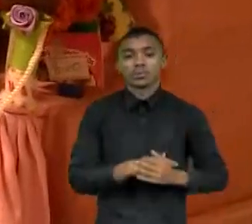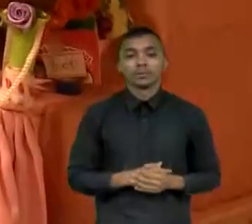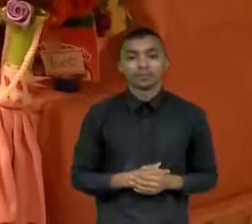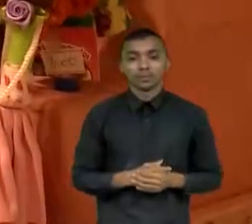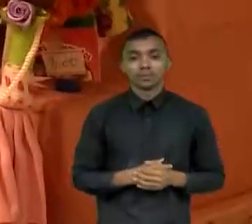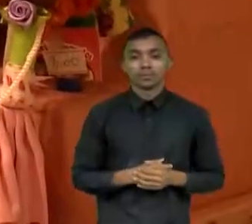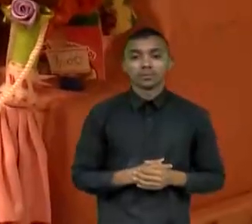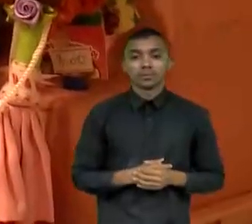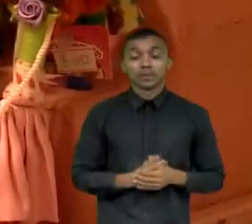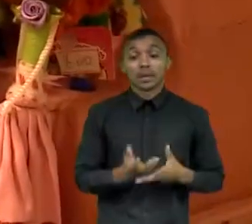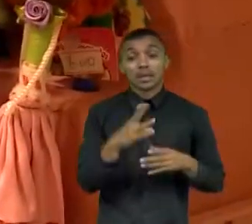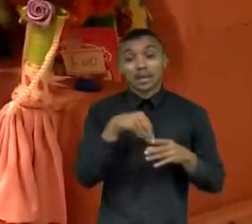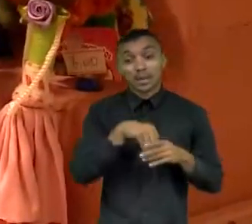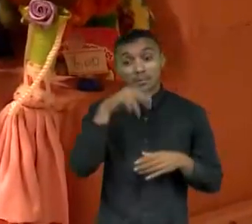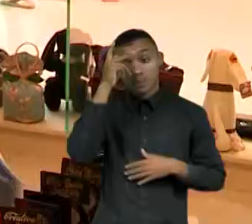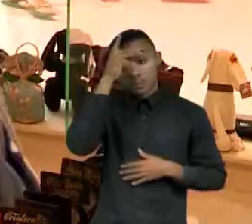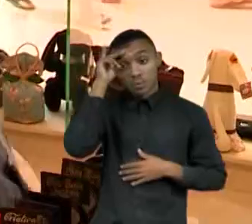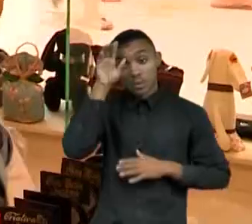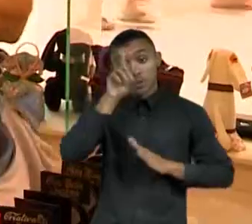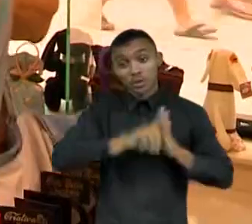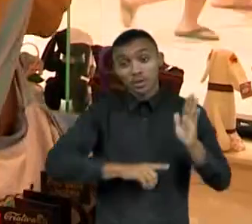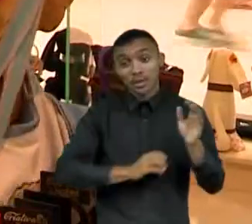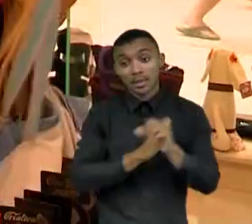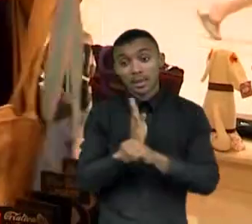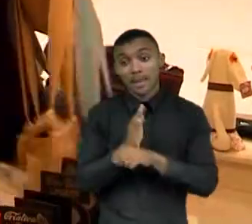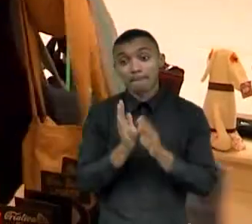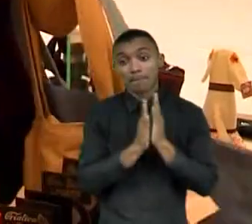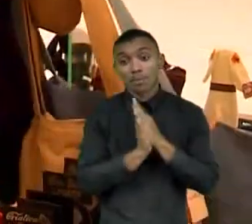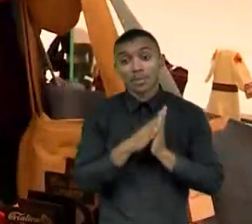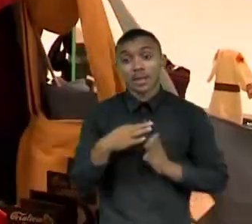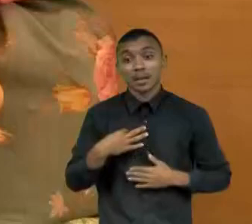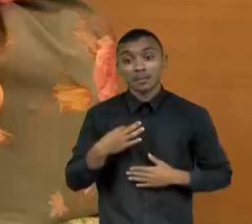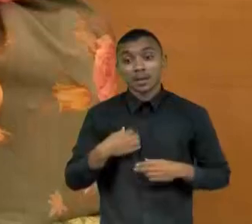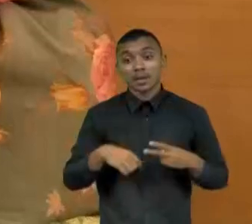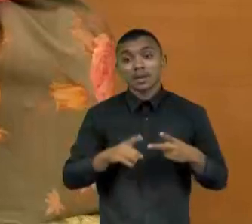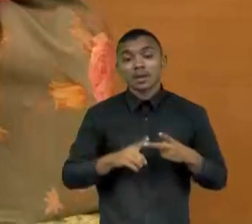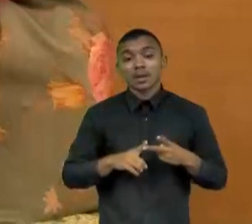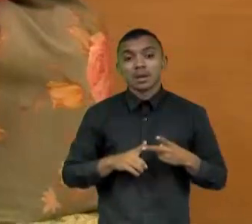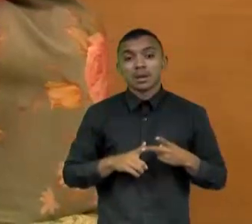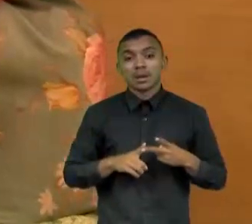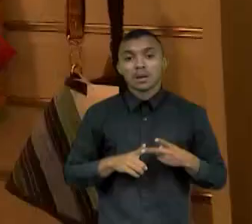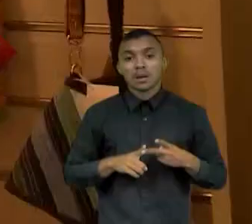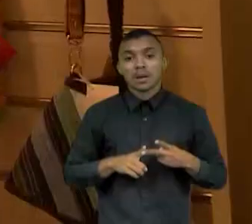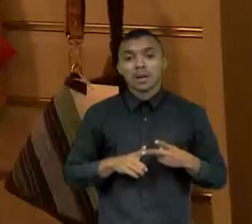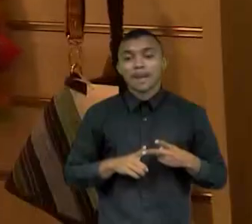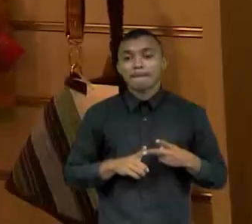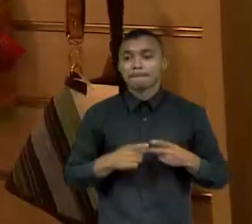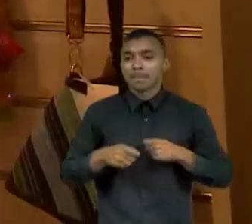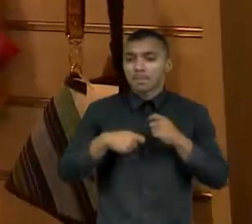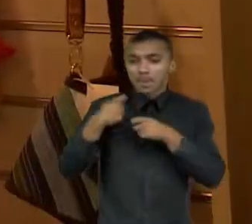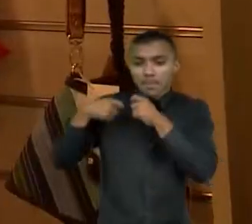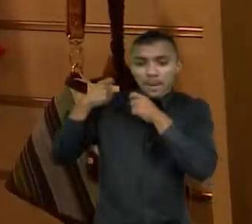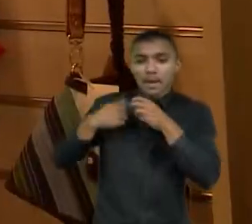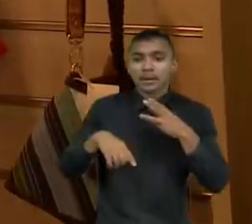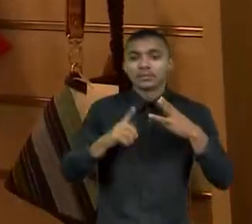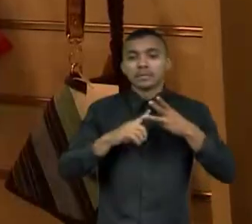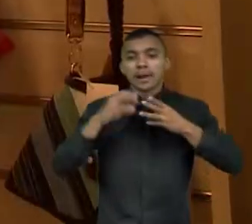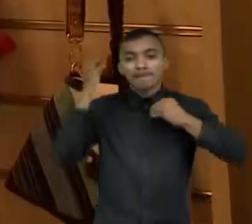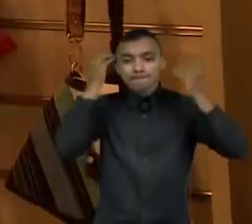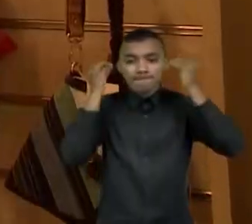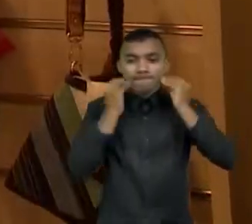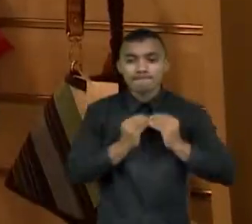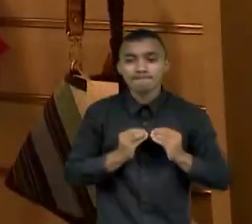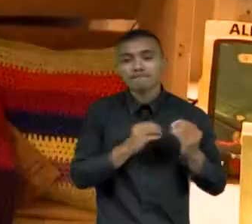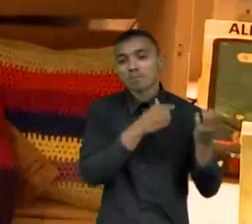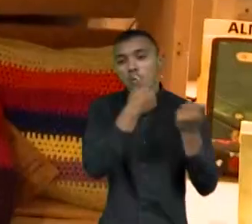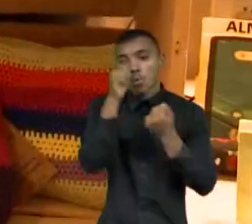espaço, o público pode ter acesso a bonecas de pano, bolsas de crochê, bordados, acessórios, bijuterias, entre